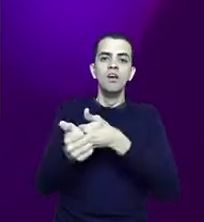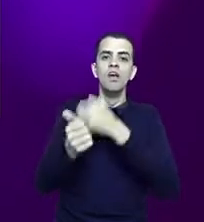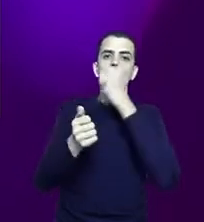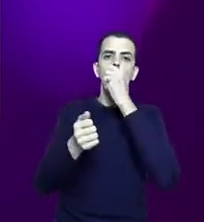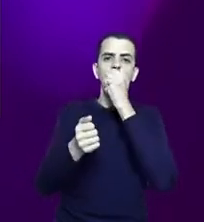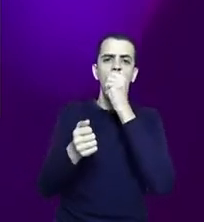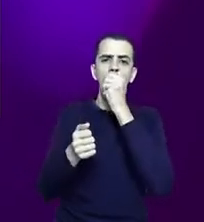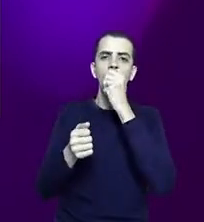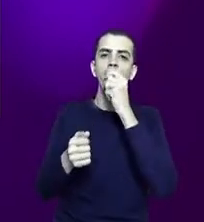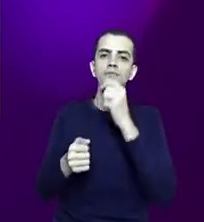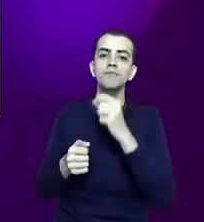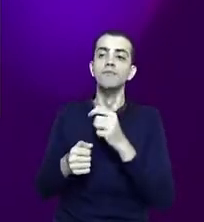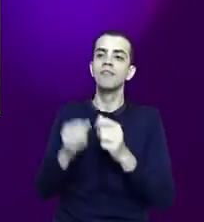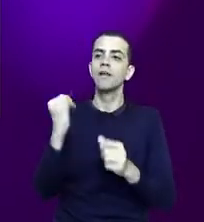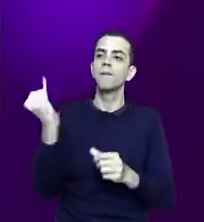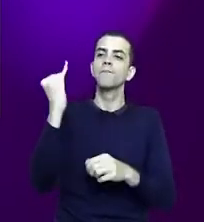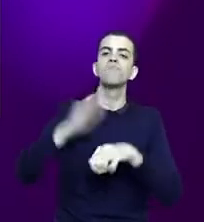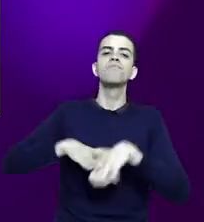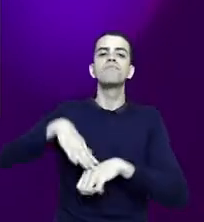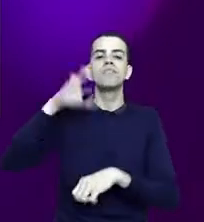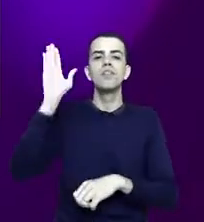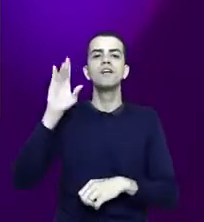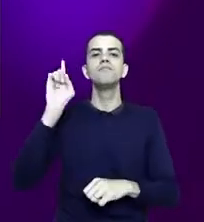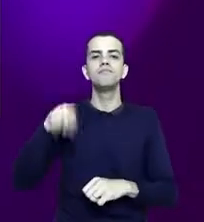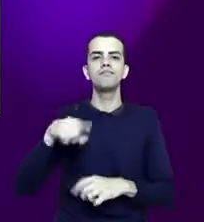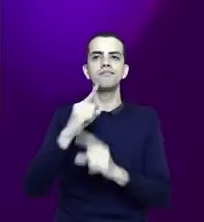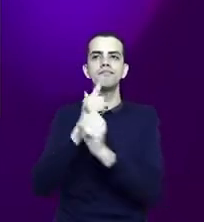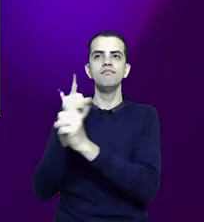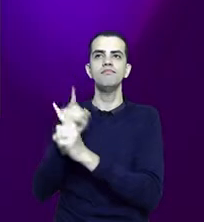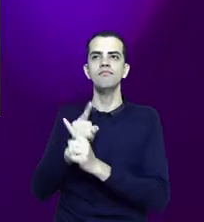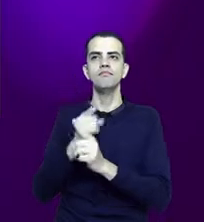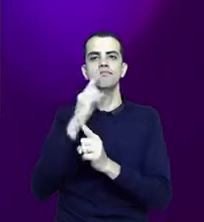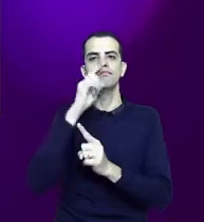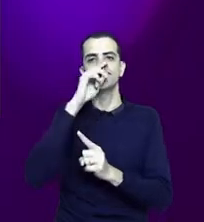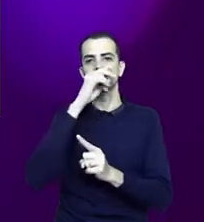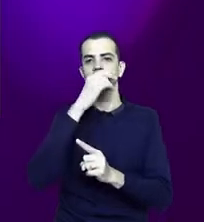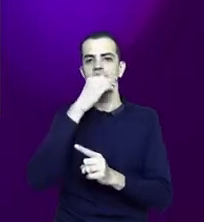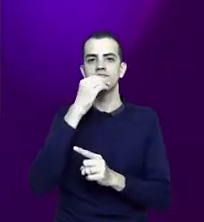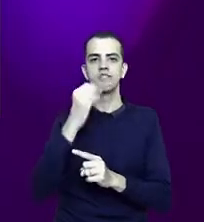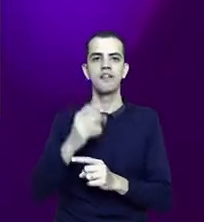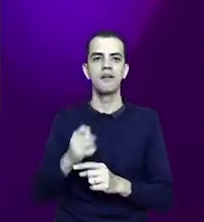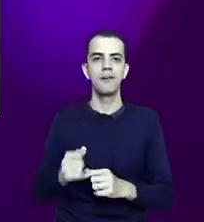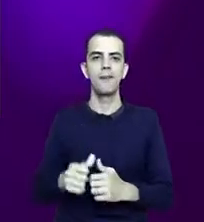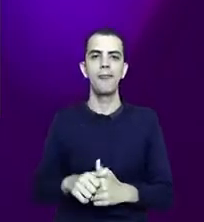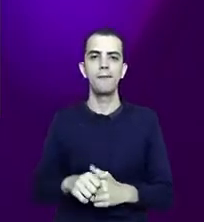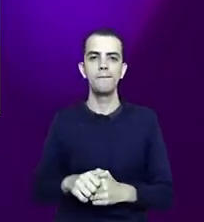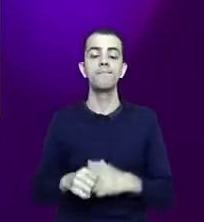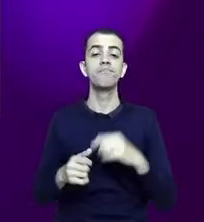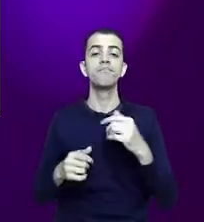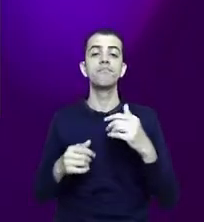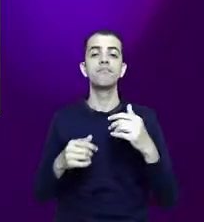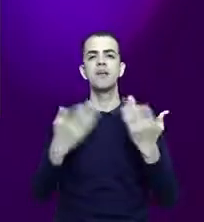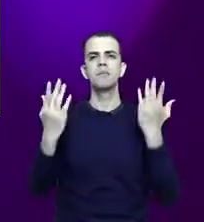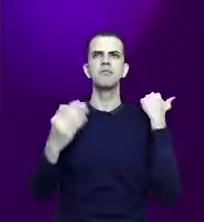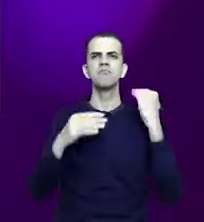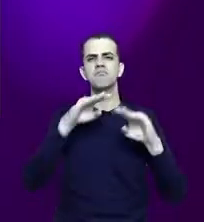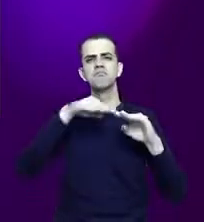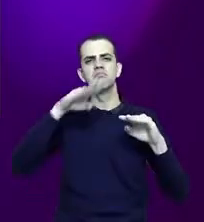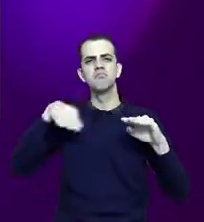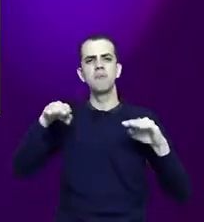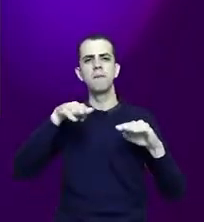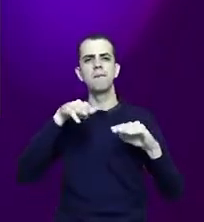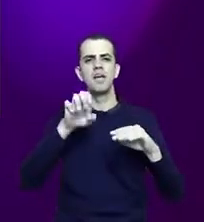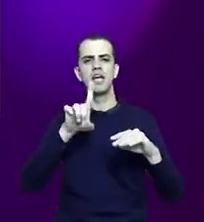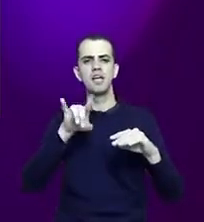mais importante aí, né, o desfecho funcional dos pacientes, né, o pré-operatório, a gente tinha uma média de 60% de